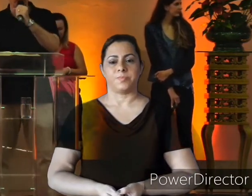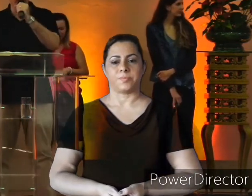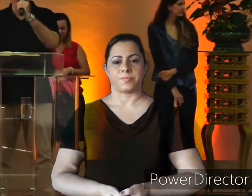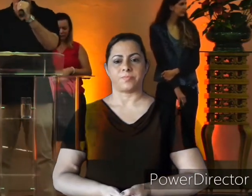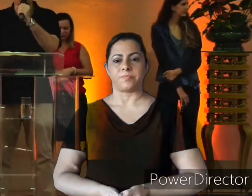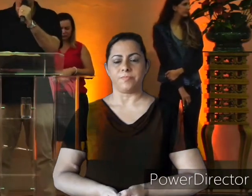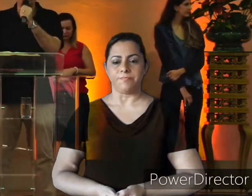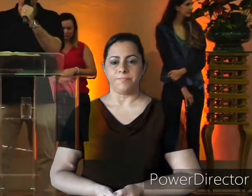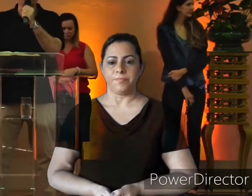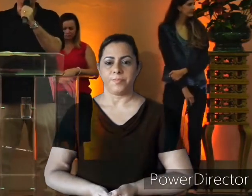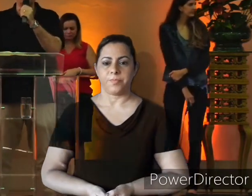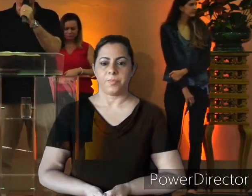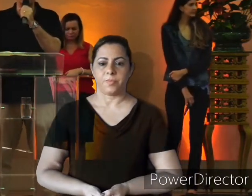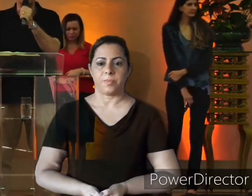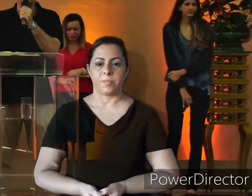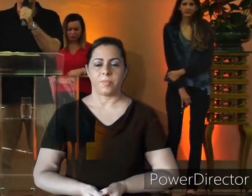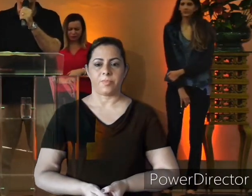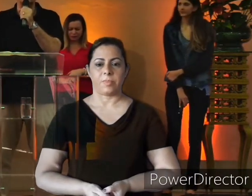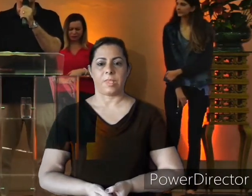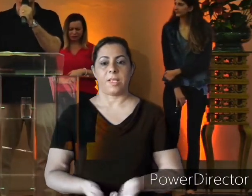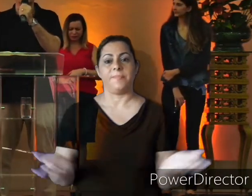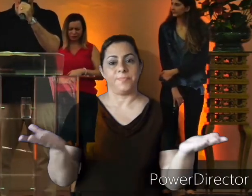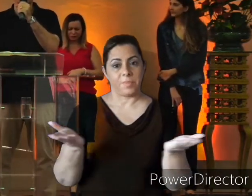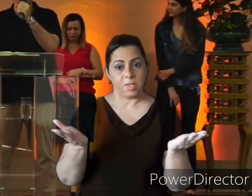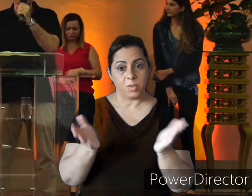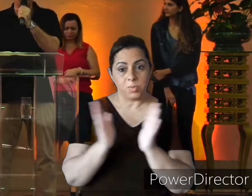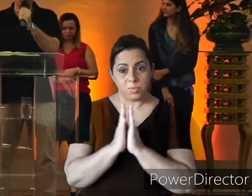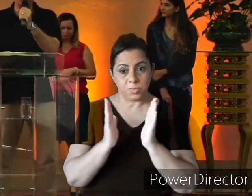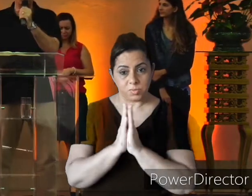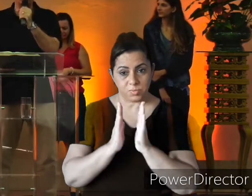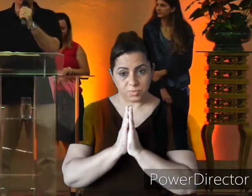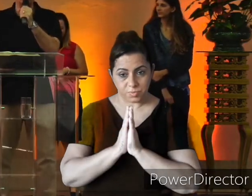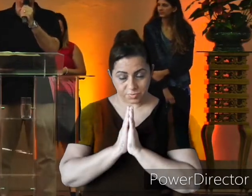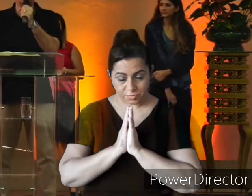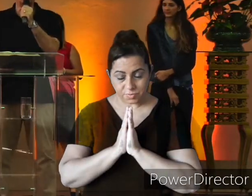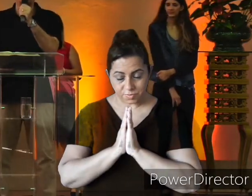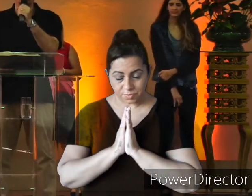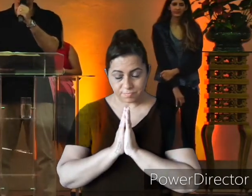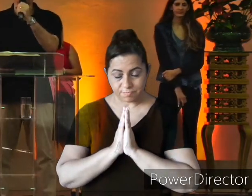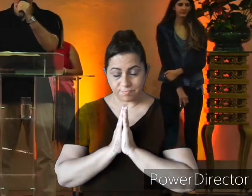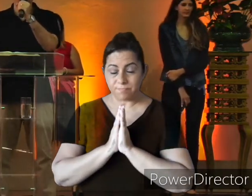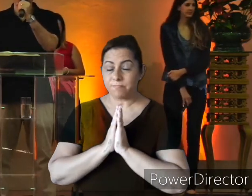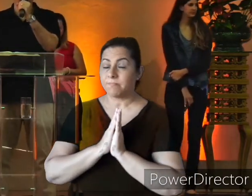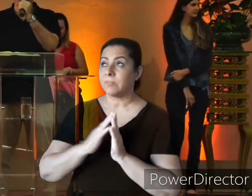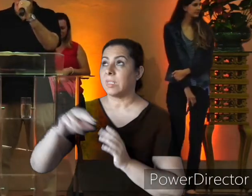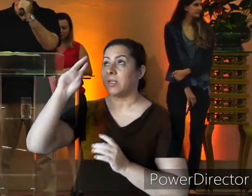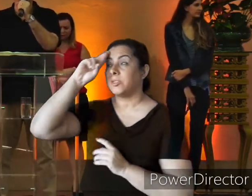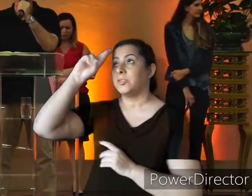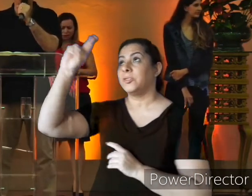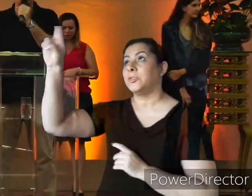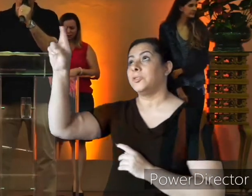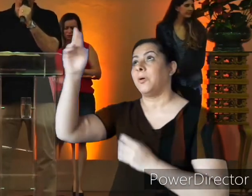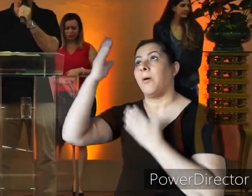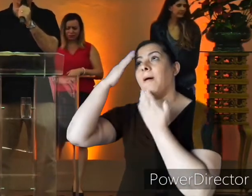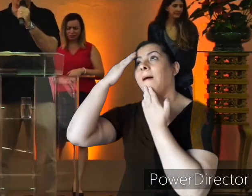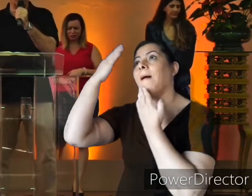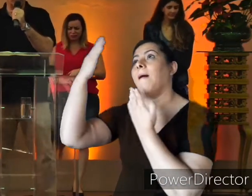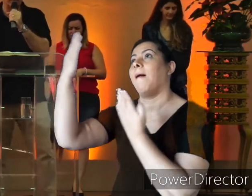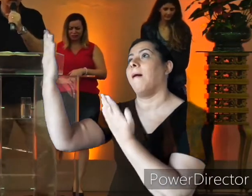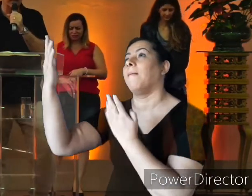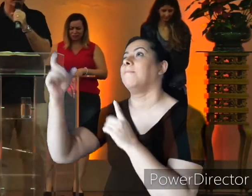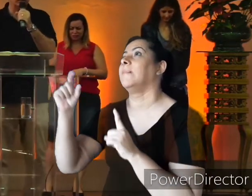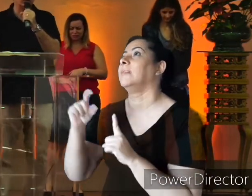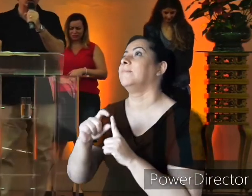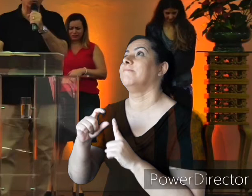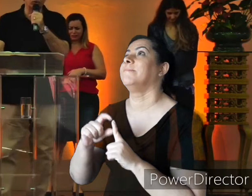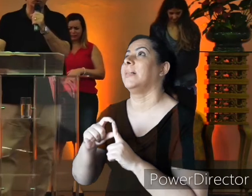palavra. Te louvamos porque temos a certeza de que os teus anjos estão conosco. Te louvamos, Senhor, porque temos